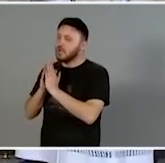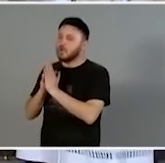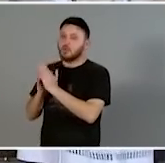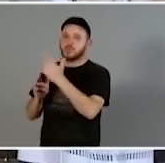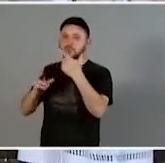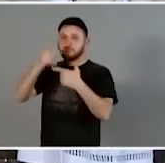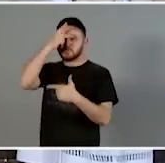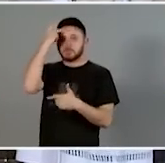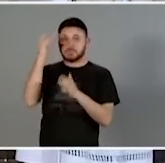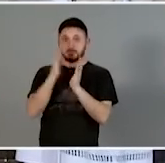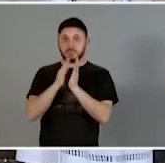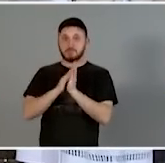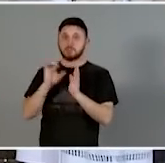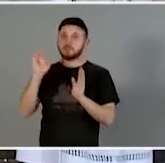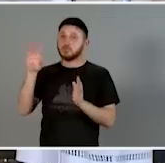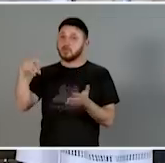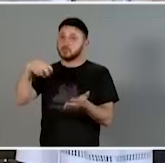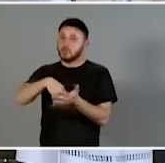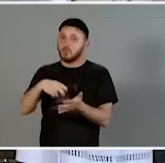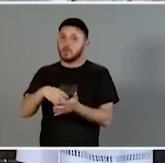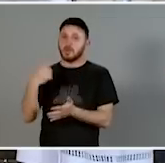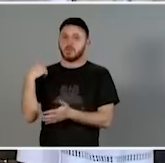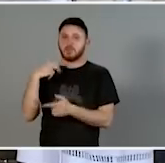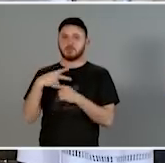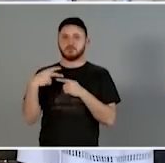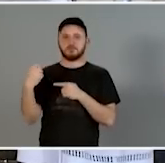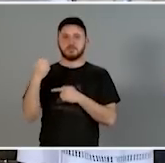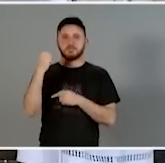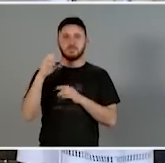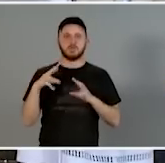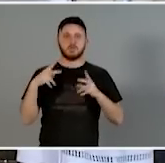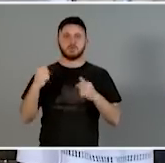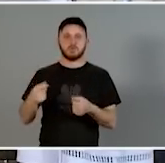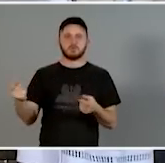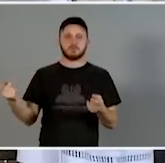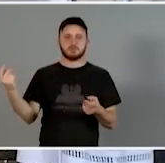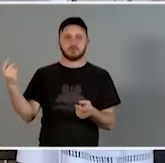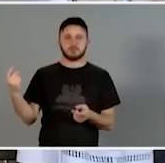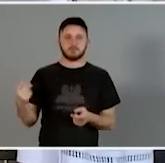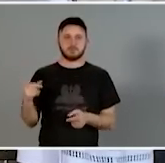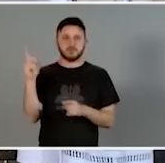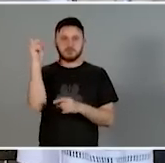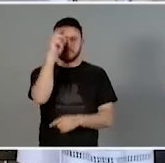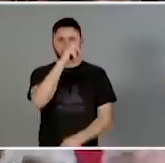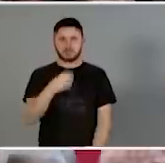sabe que é só de joelho que eu vou vencer a todas as provações com vocês.